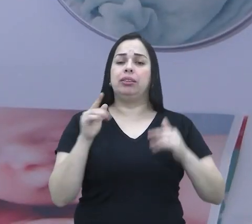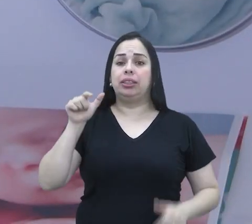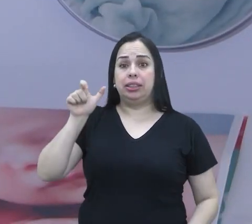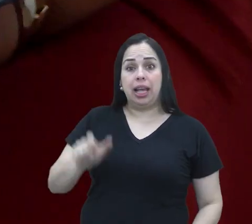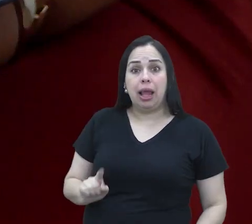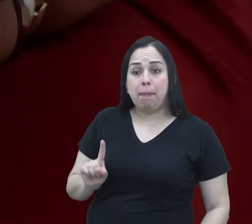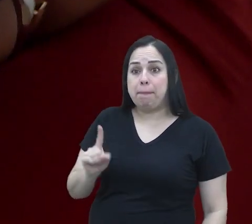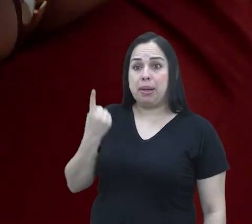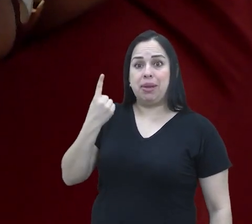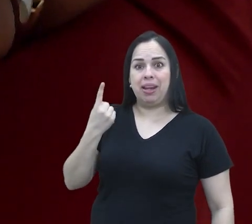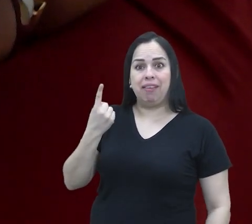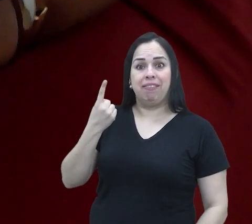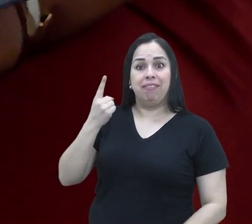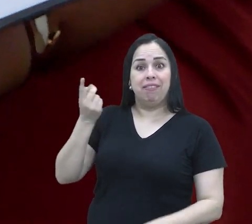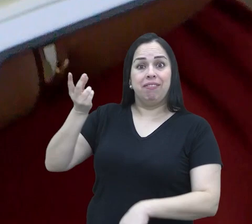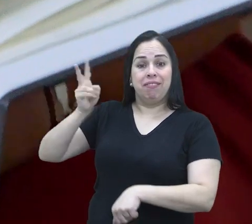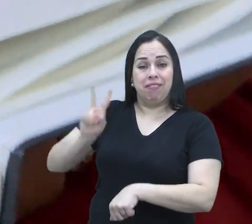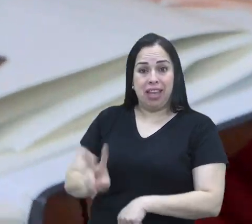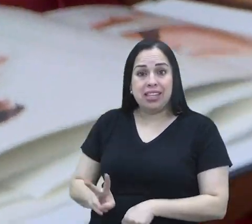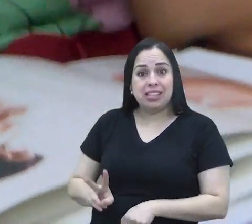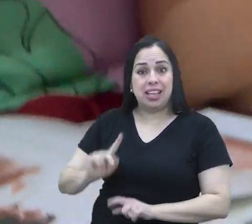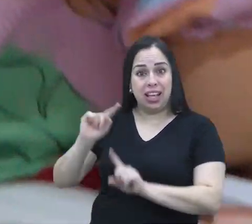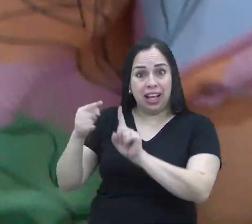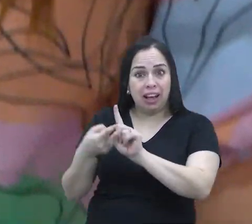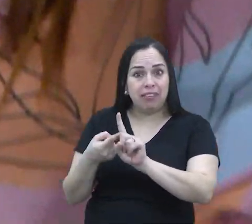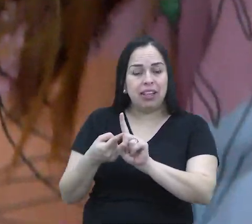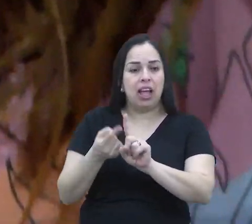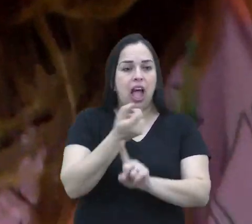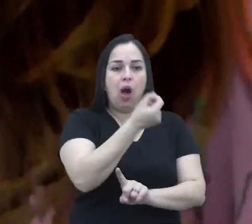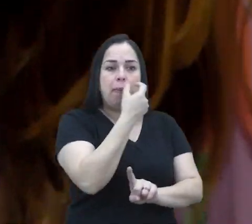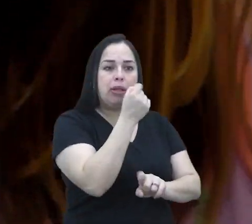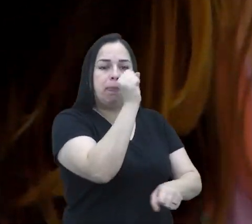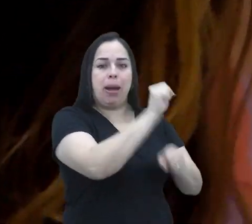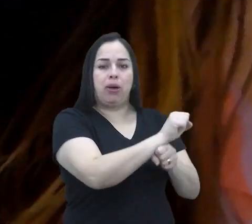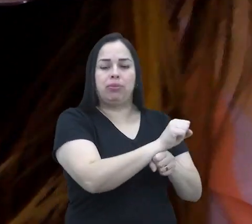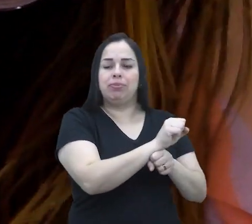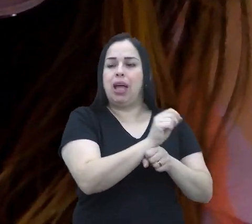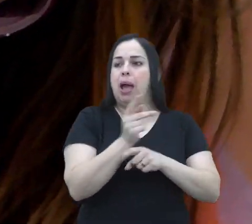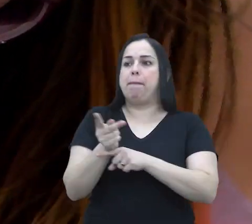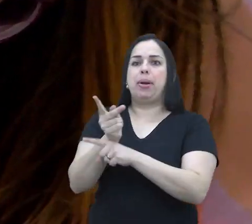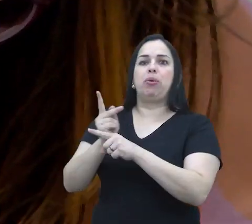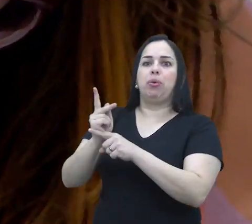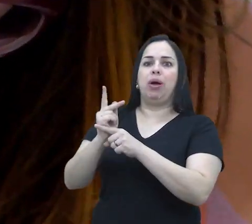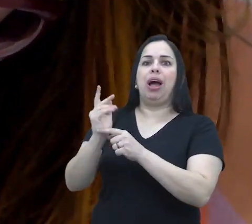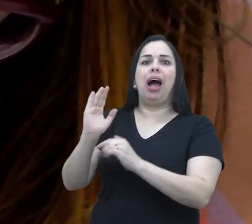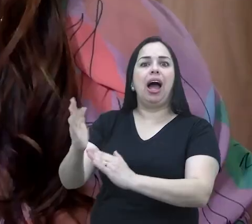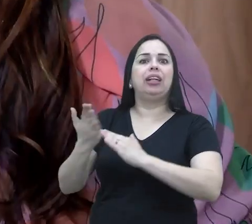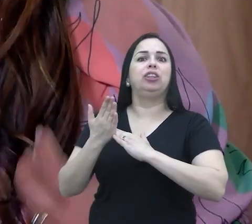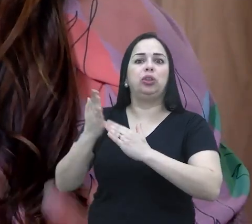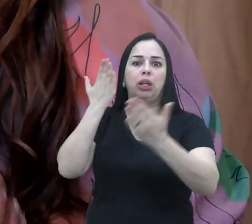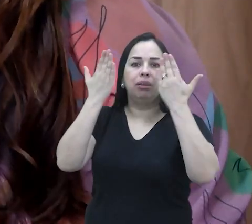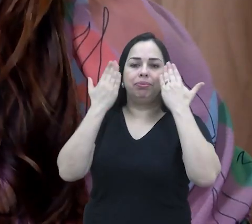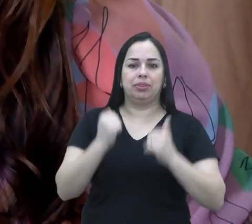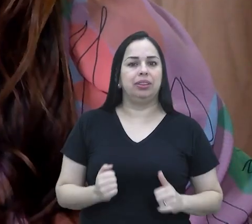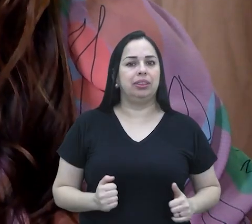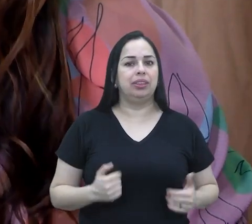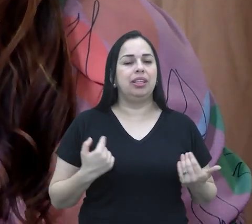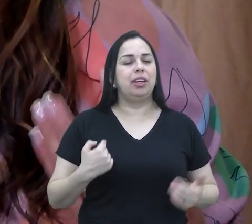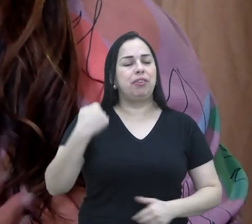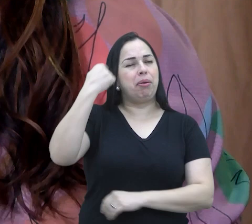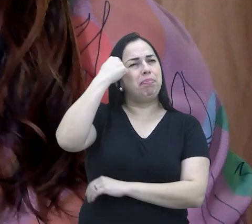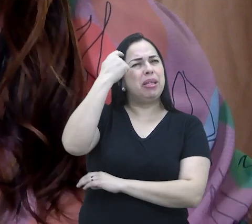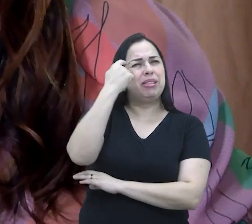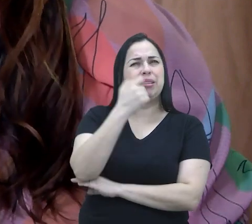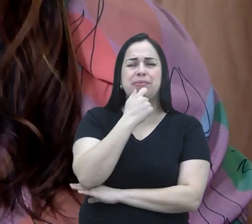primeira viagem, precisou suspender os remédios. Foi quando percebeu que precisava de ajuda psicológica. Eu ficava já pensando